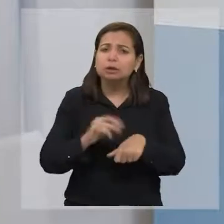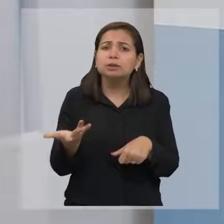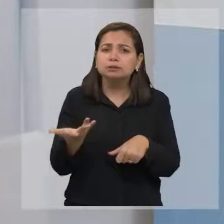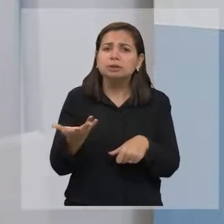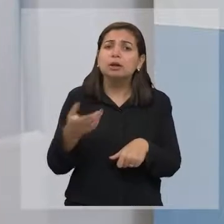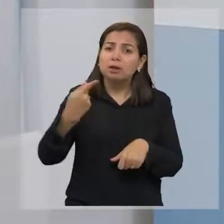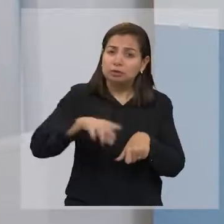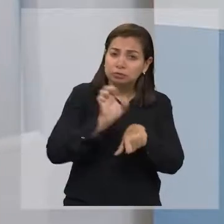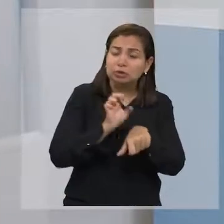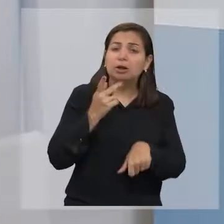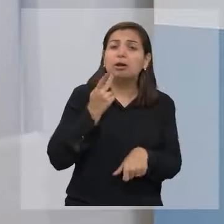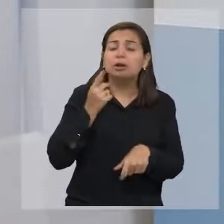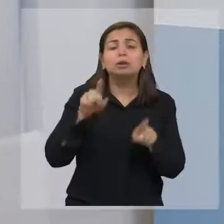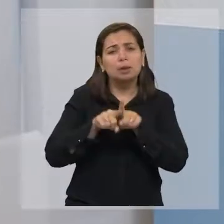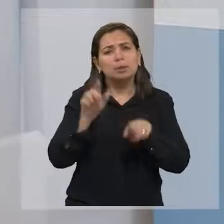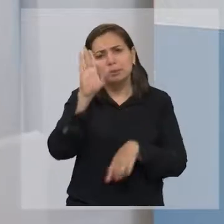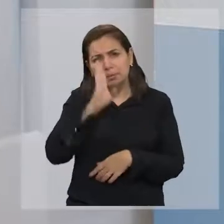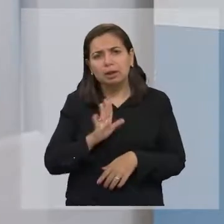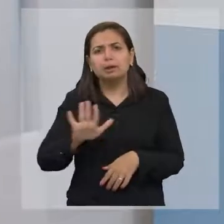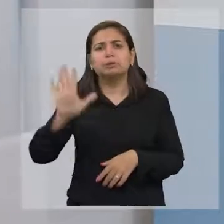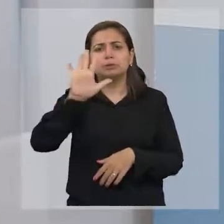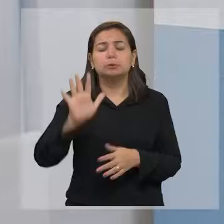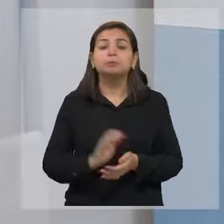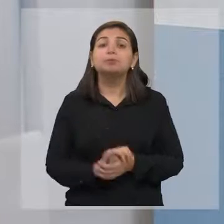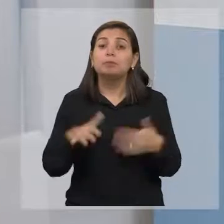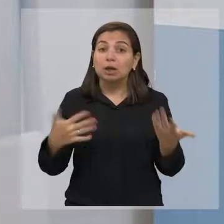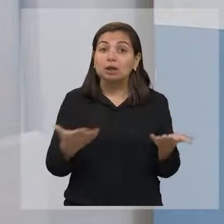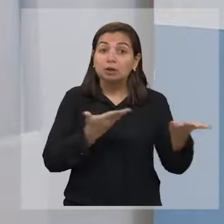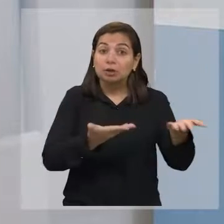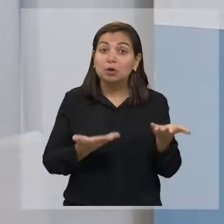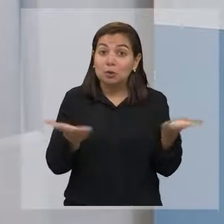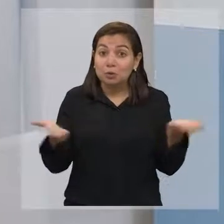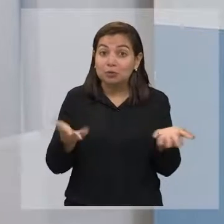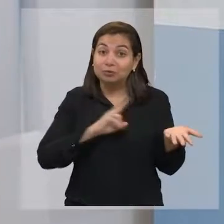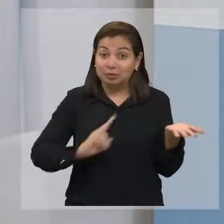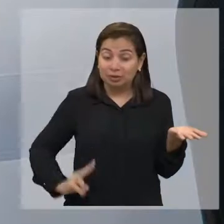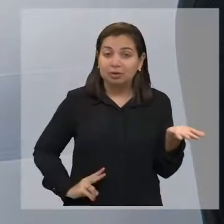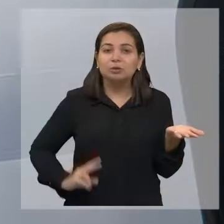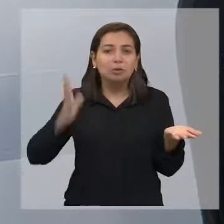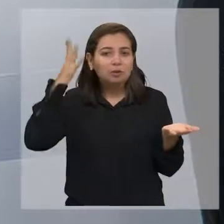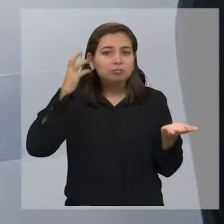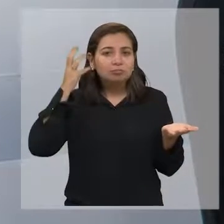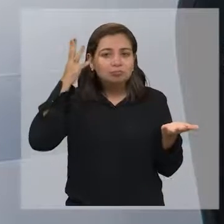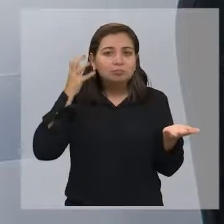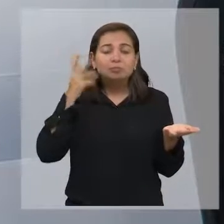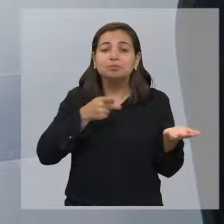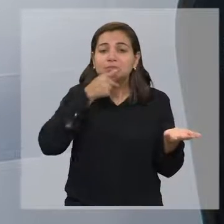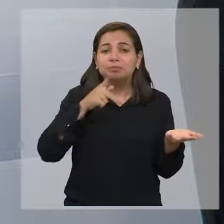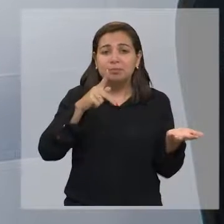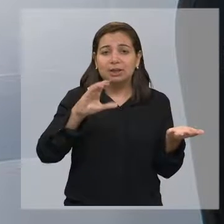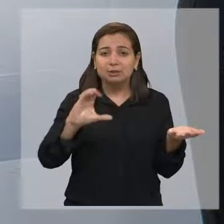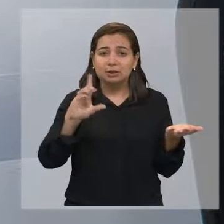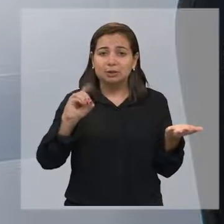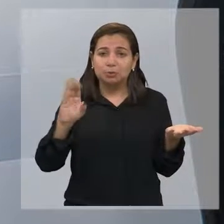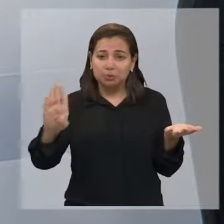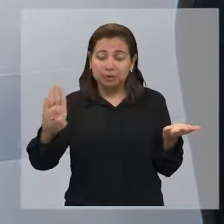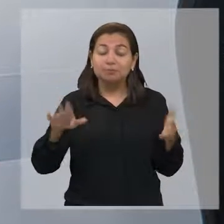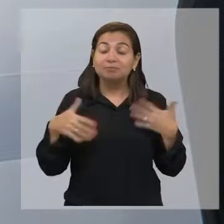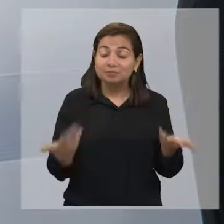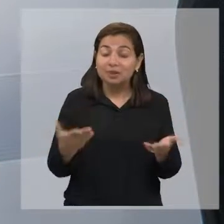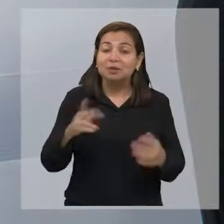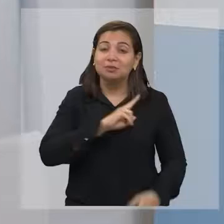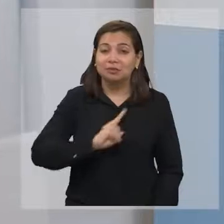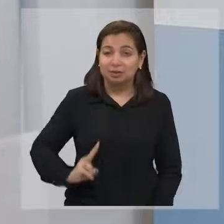Brasil. Hoje o programa recebe o vereador Evaldo Lima, do PCdoB. O